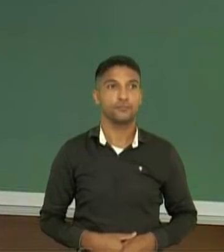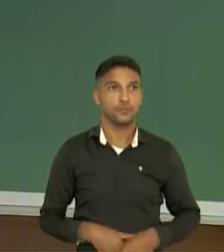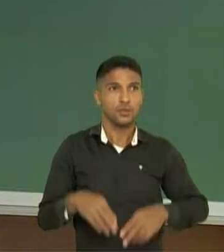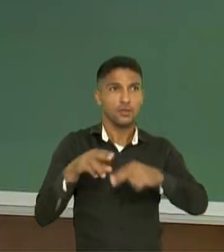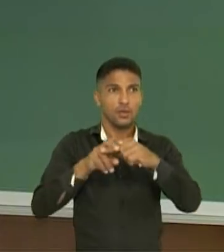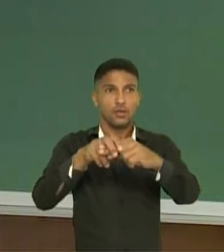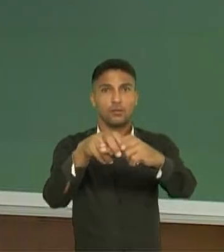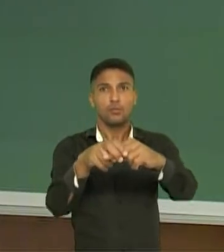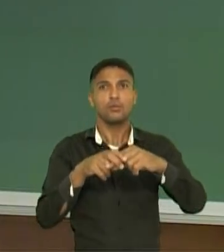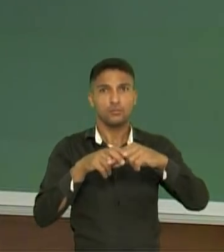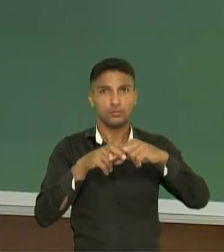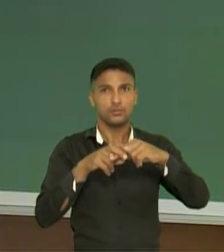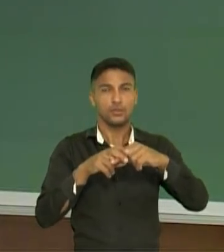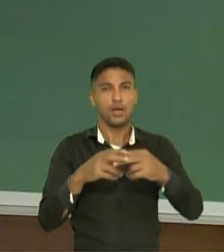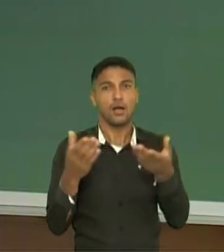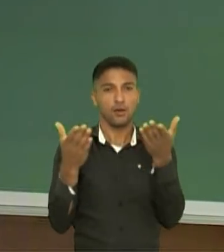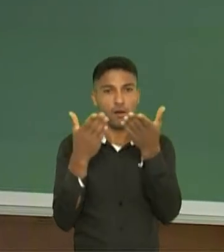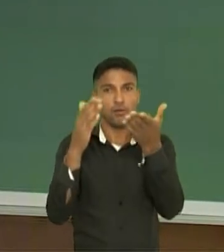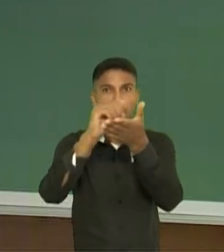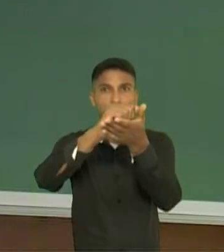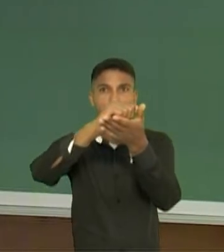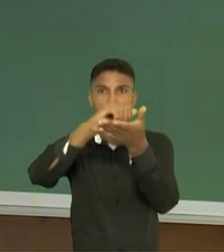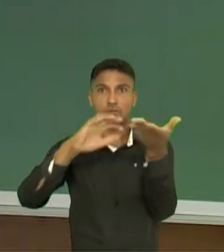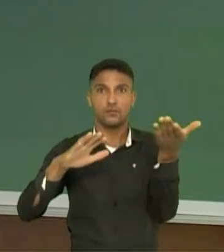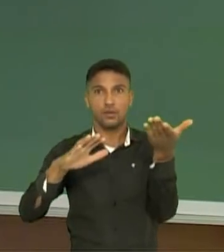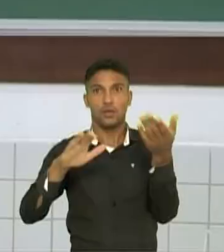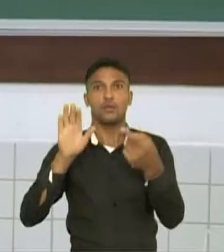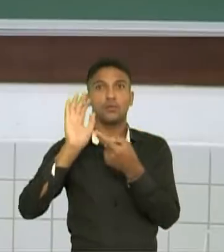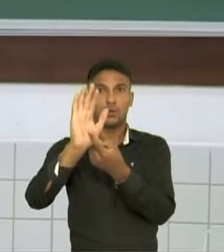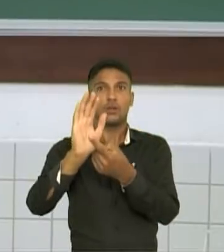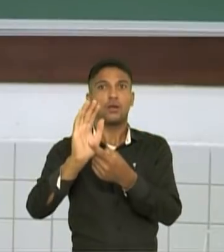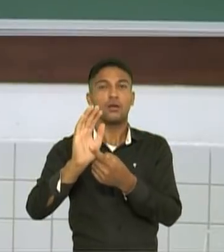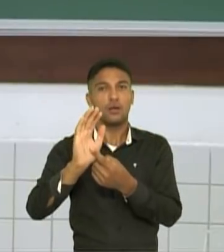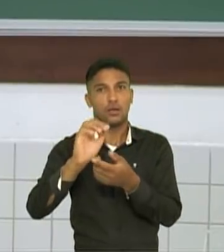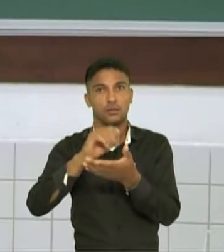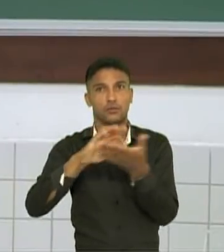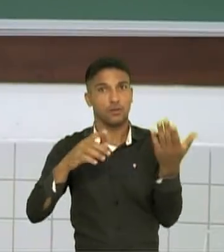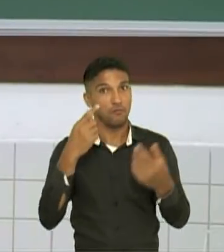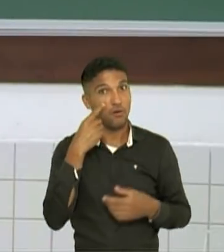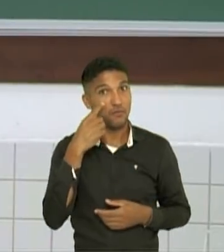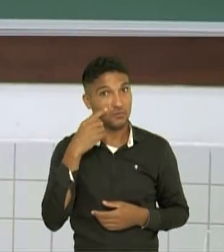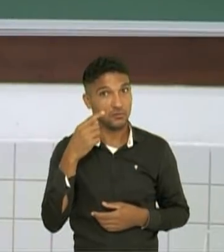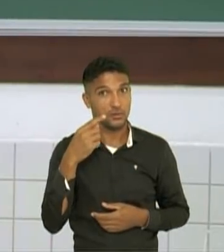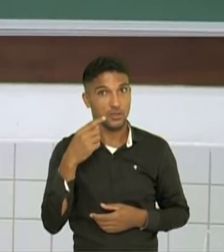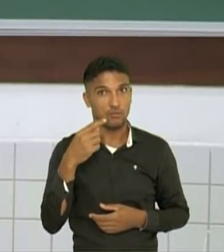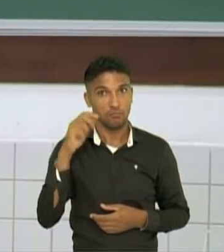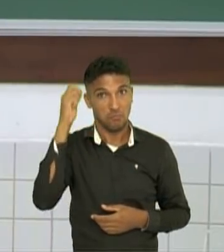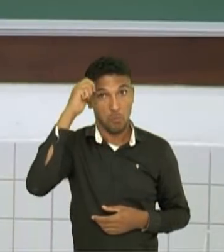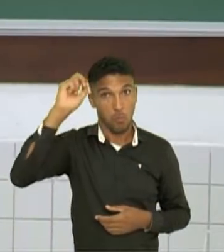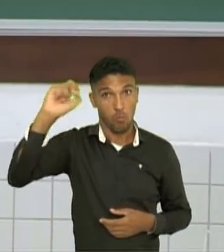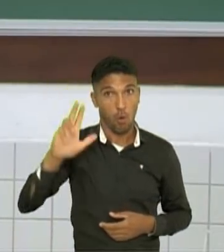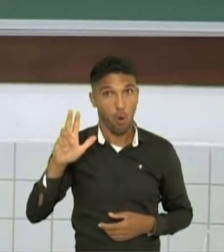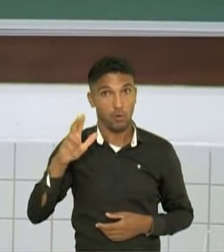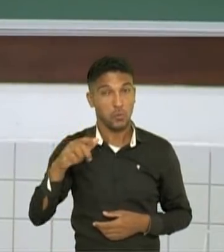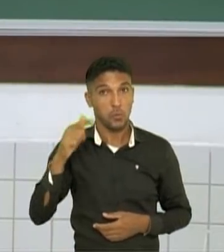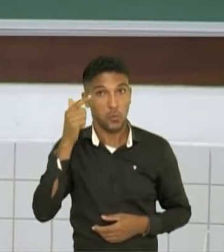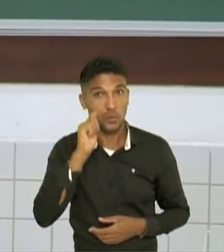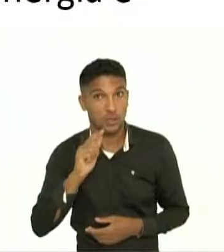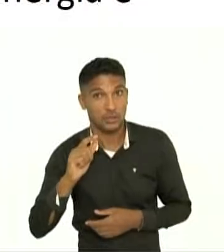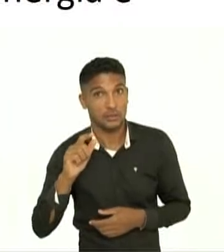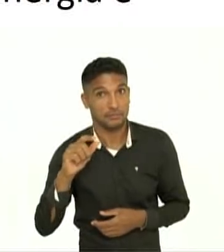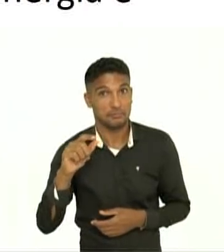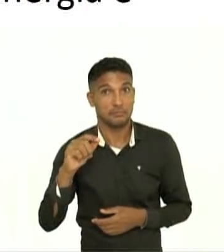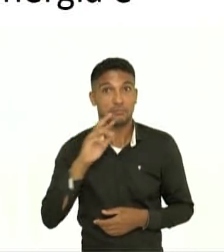eu vou fazer um exercício aqui com vocês, aqui bem rapidinho. Vamos ver se vocês estão espertos aí, meus queridos. Pimpolhada, me diga o